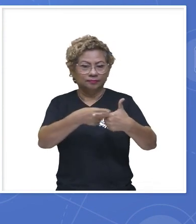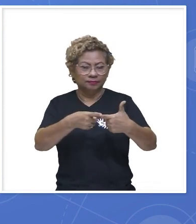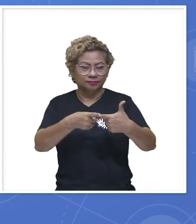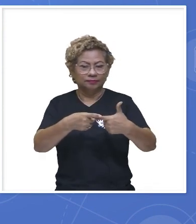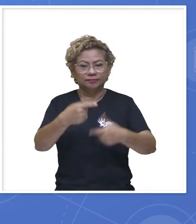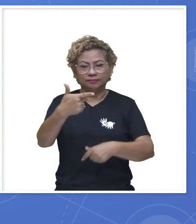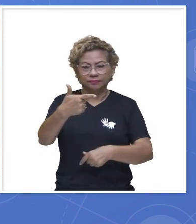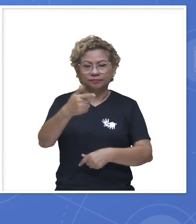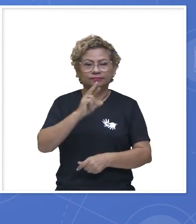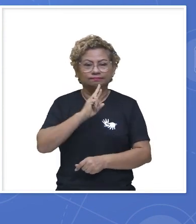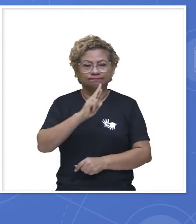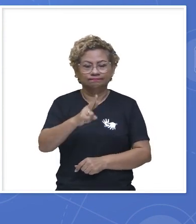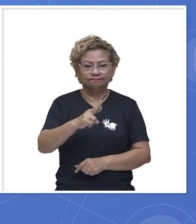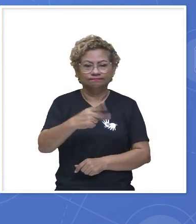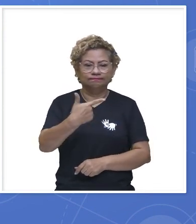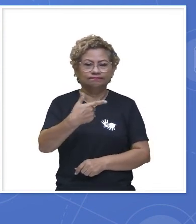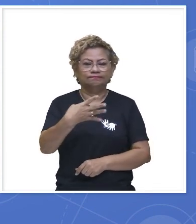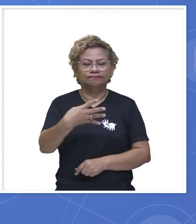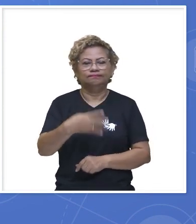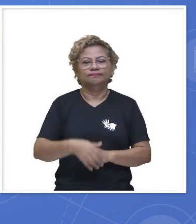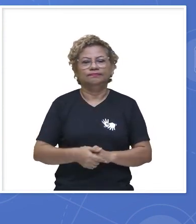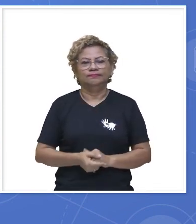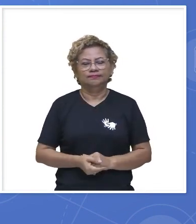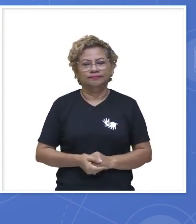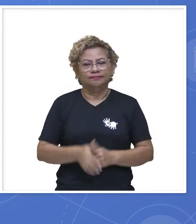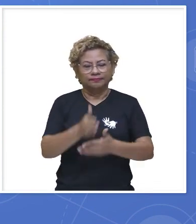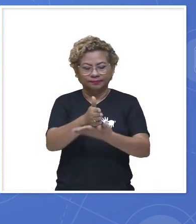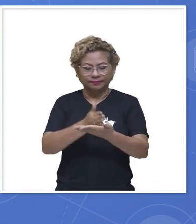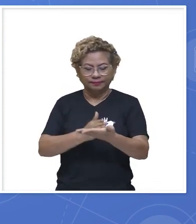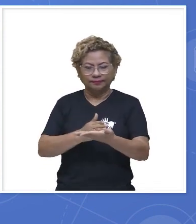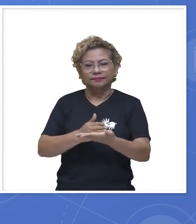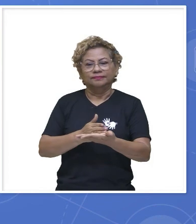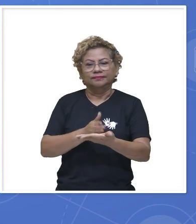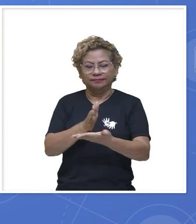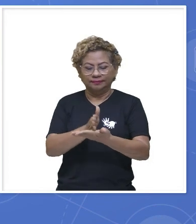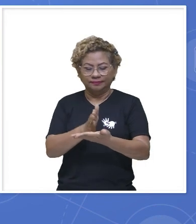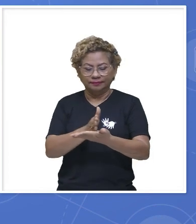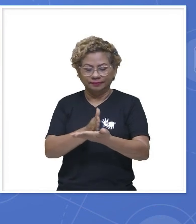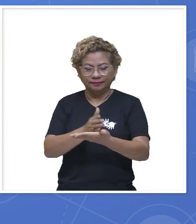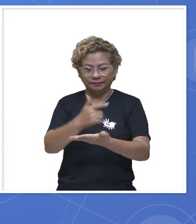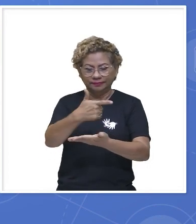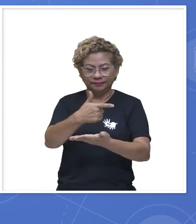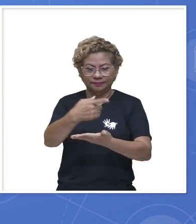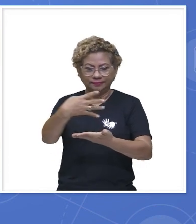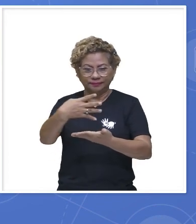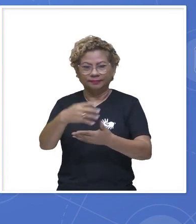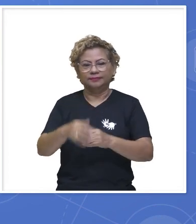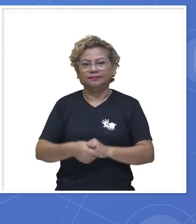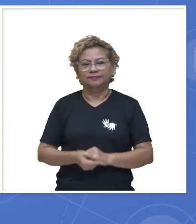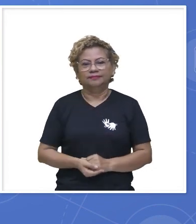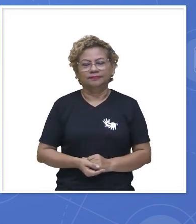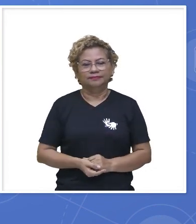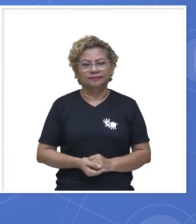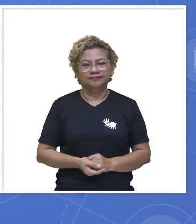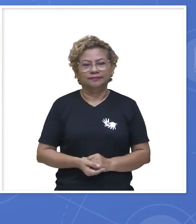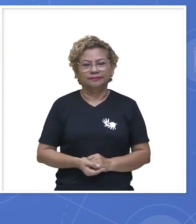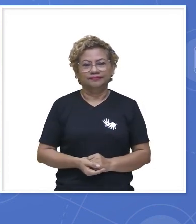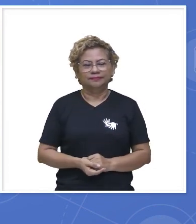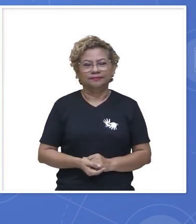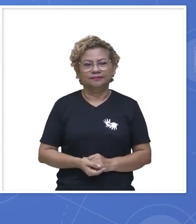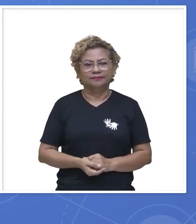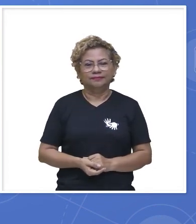perdão. São 7 valores de 8 alunos. Então, vejam que o termo central da minha sequência aqui, ó,